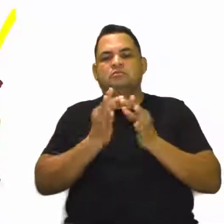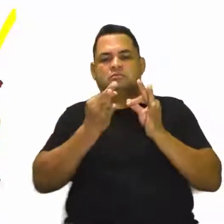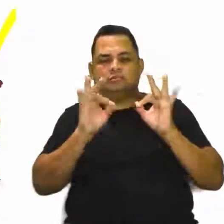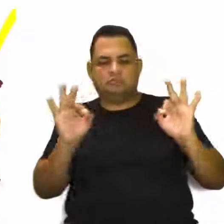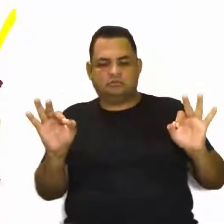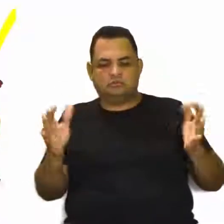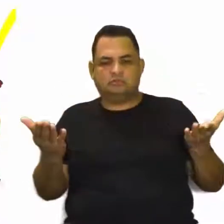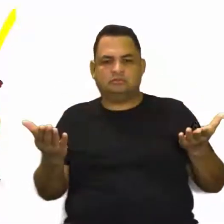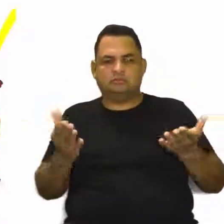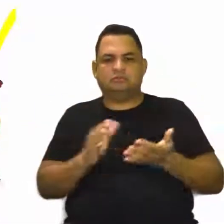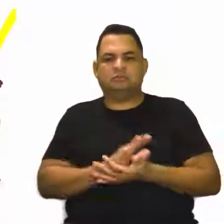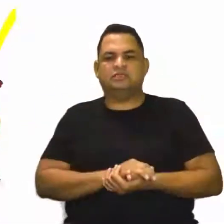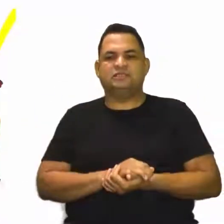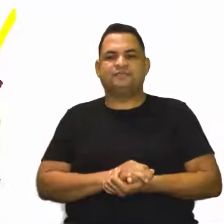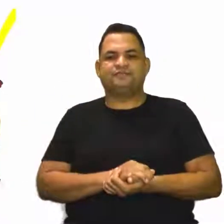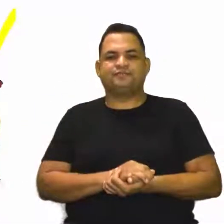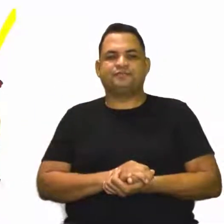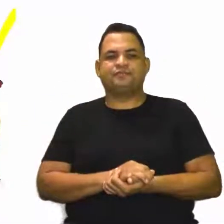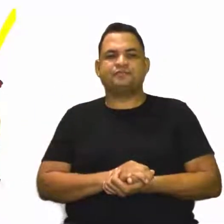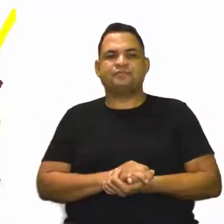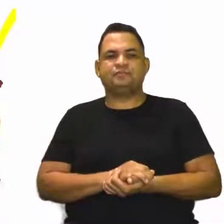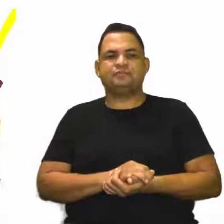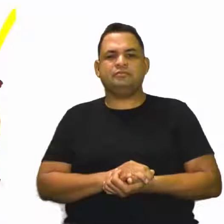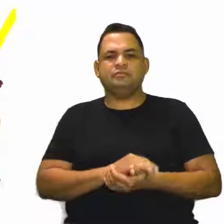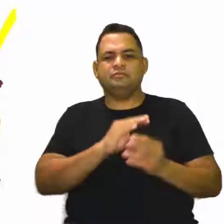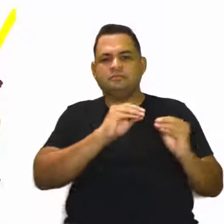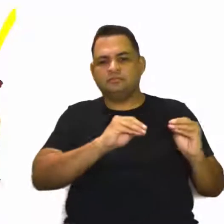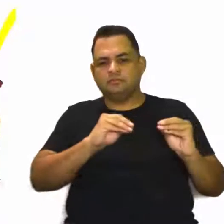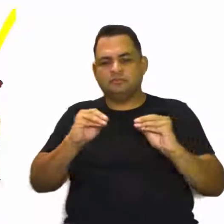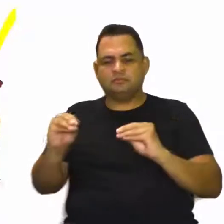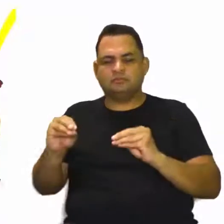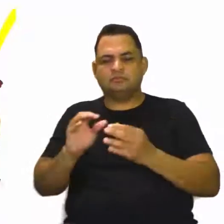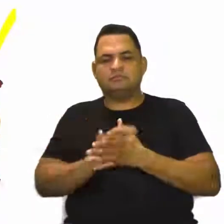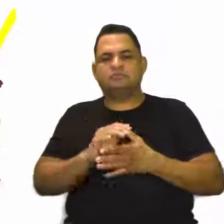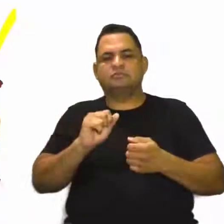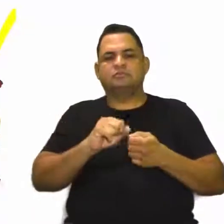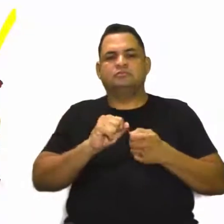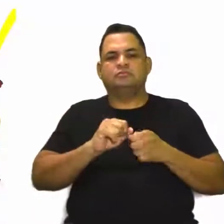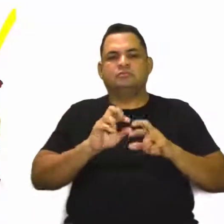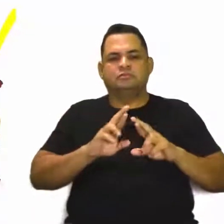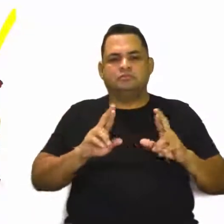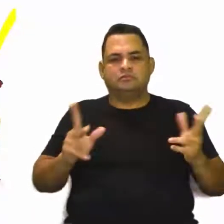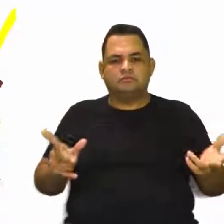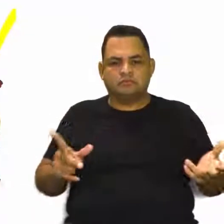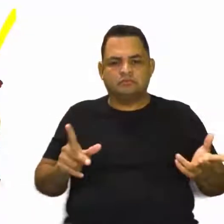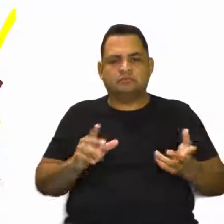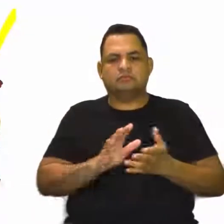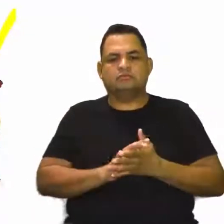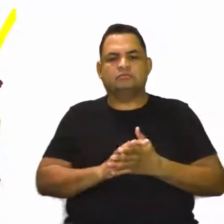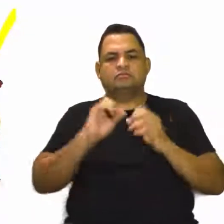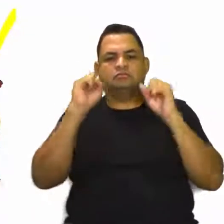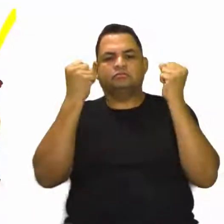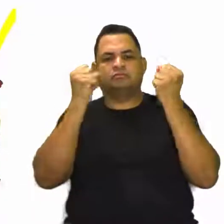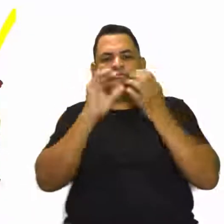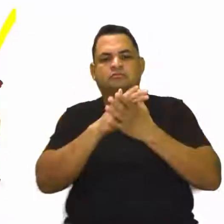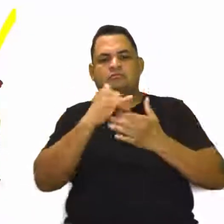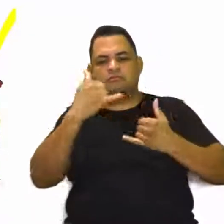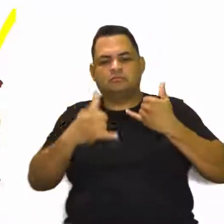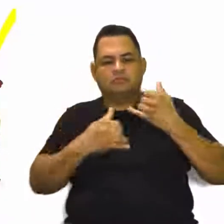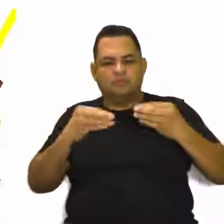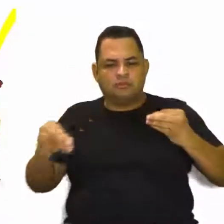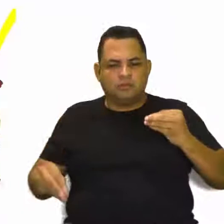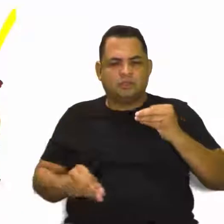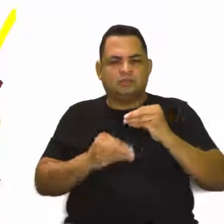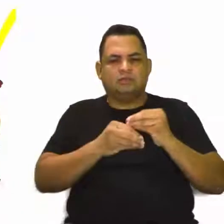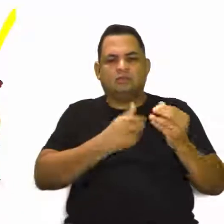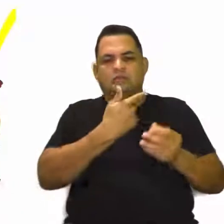por exemplo, a gente precisa se perceber, né? É um deslocamento que eu vou fazer diferente, é uma atividade no lazer que eu vou acrescentar, é